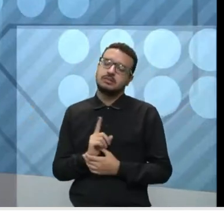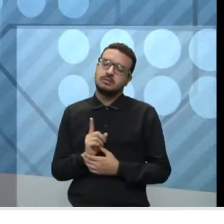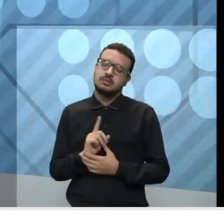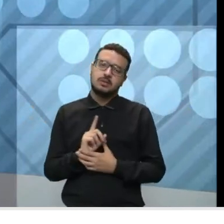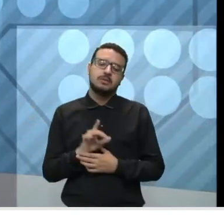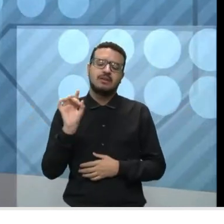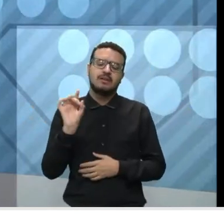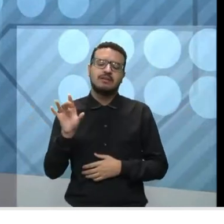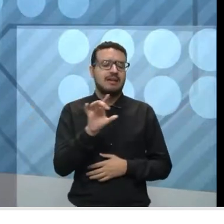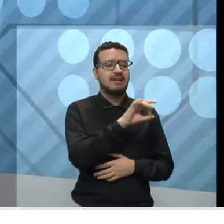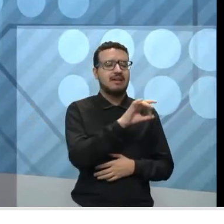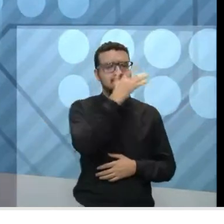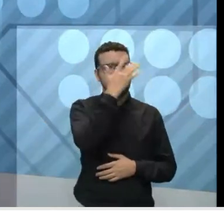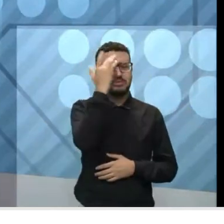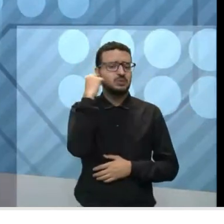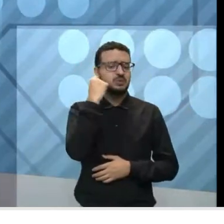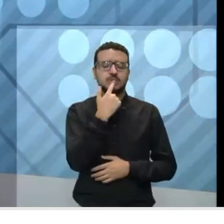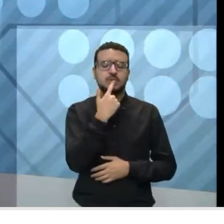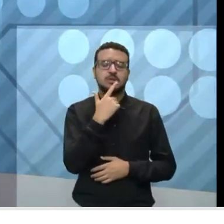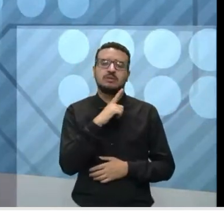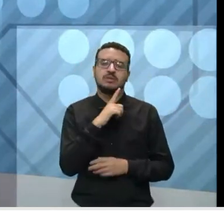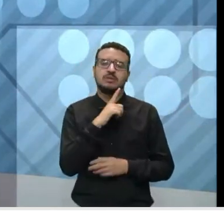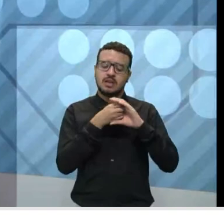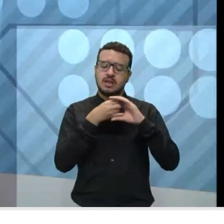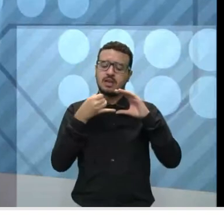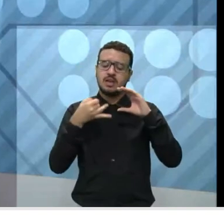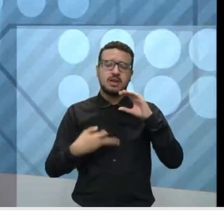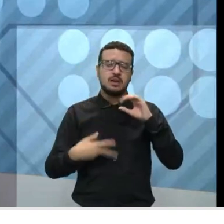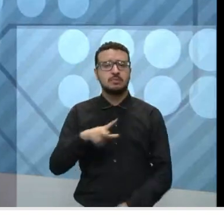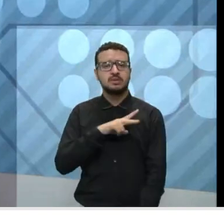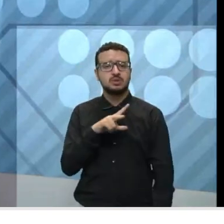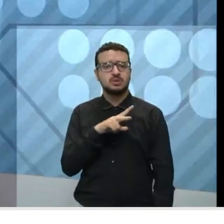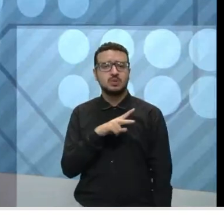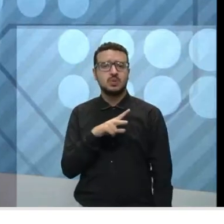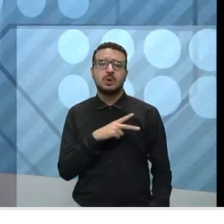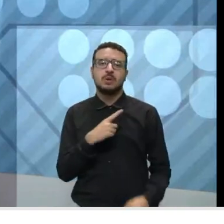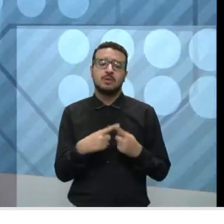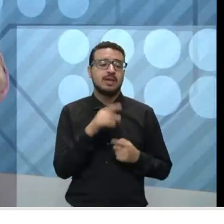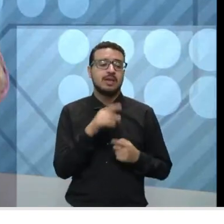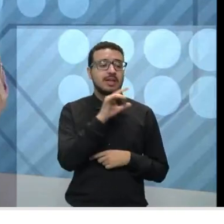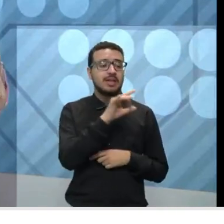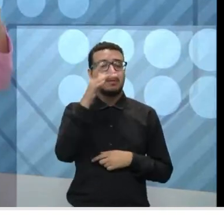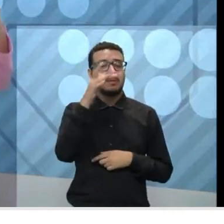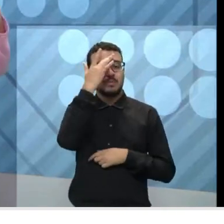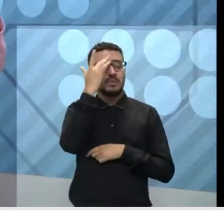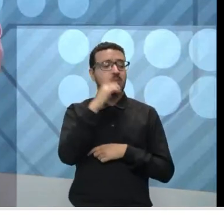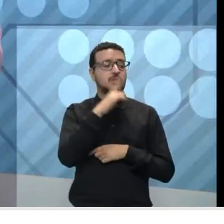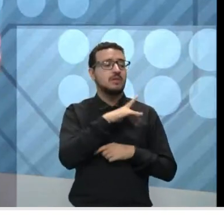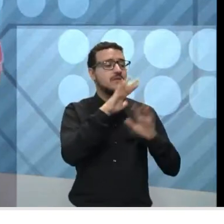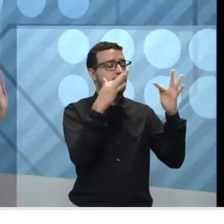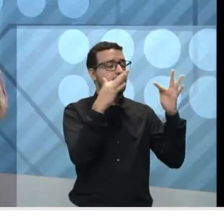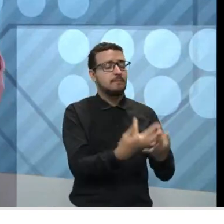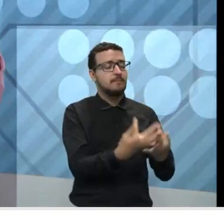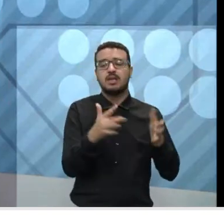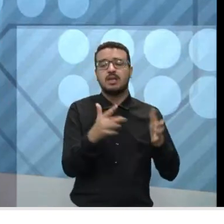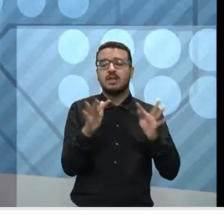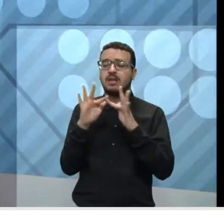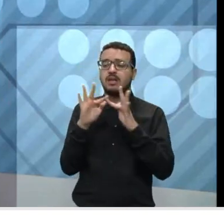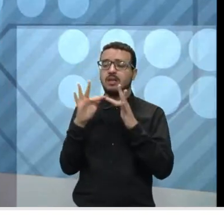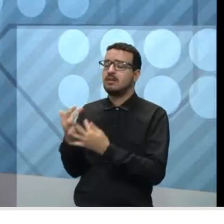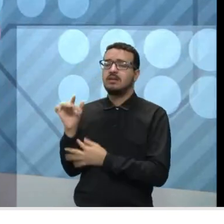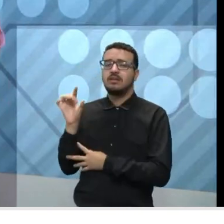parte de uma família, é membro de uma família, cada família tem a sua cultura própria, ele faz parte de um meio social